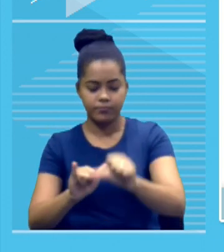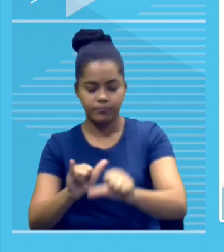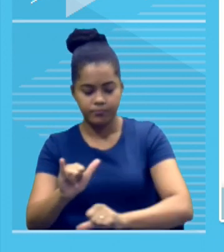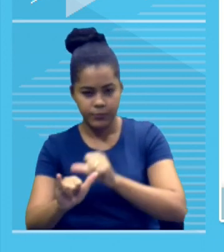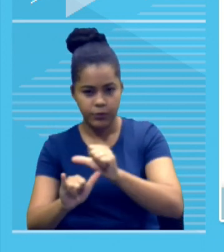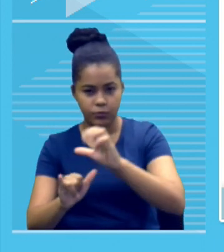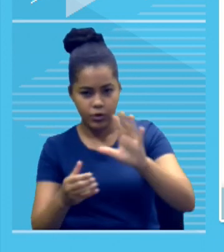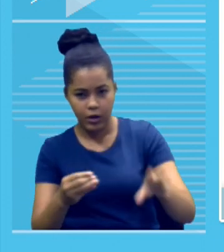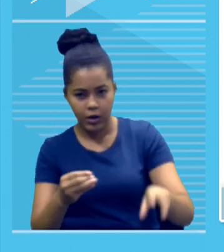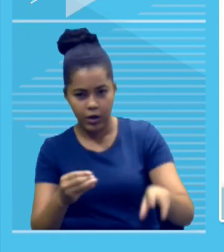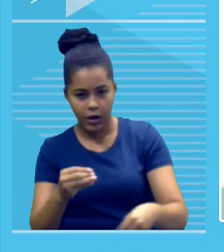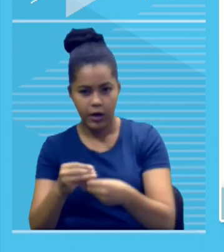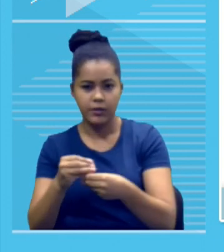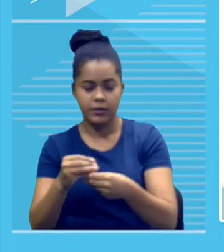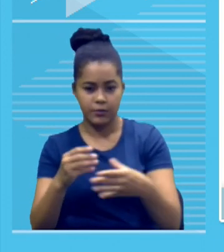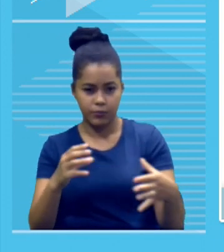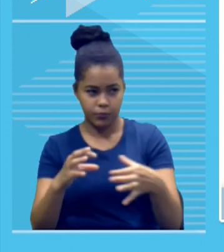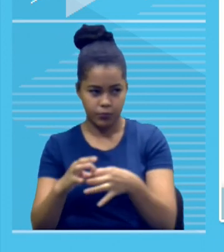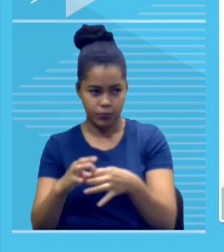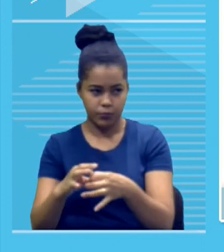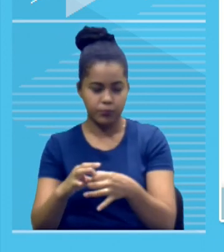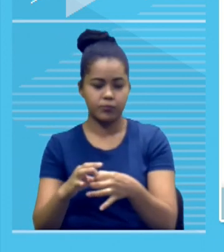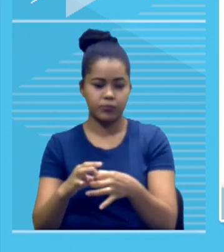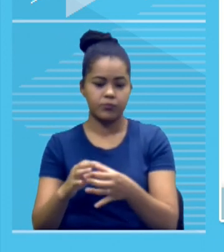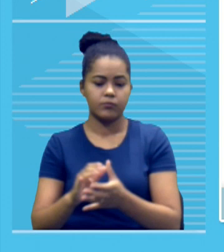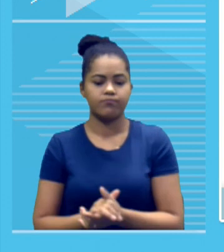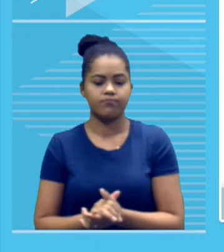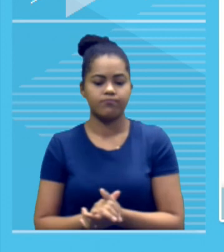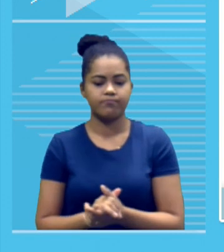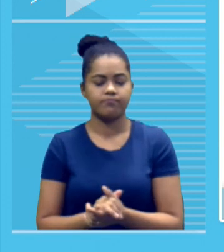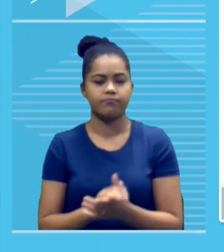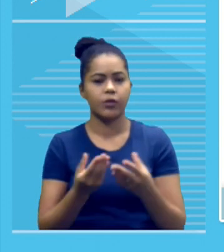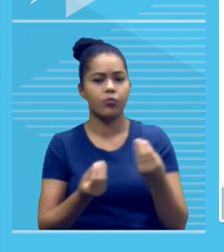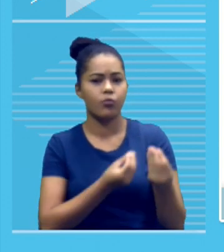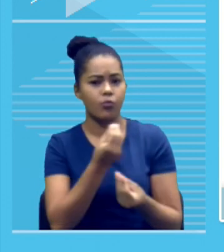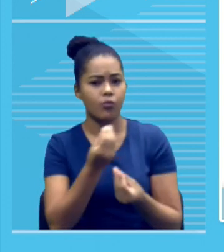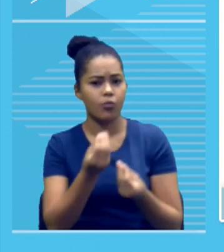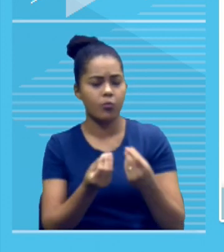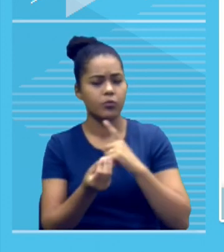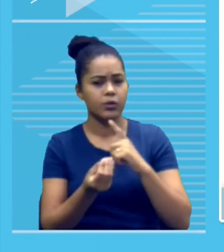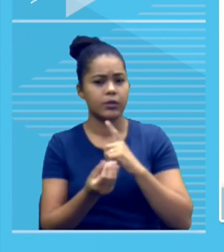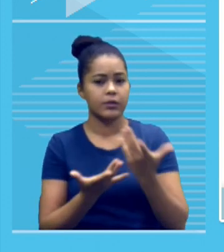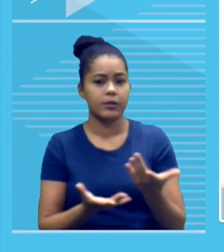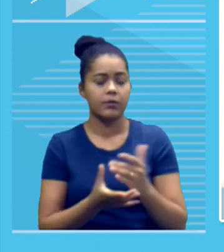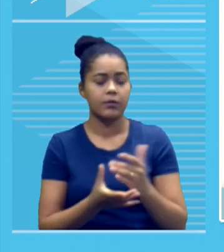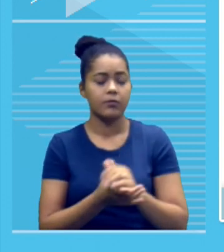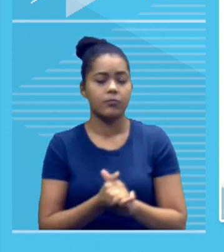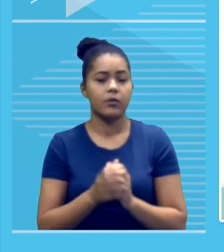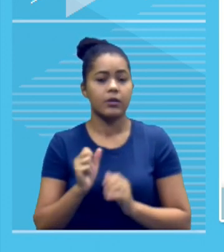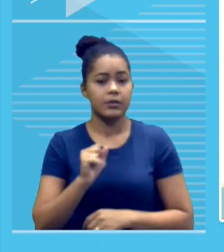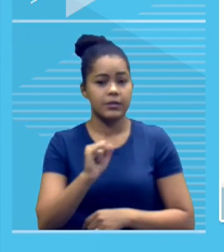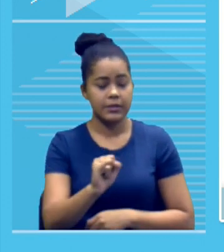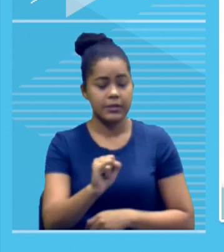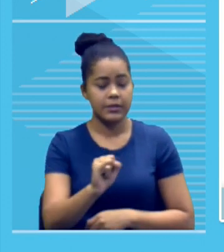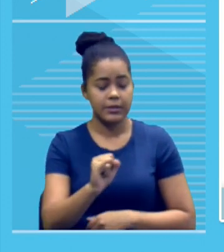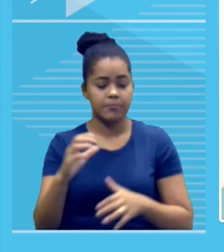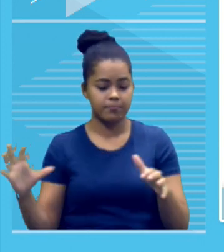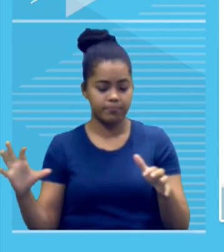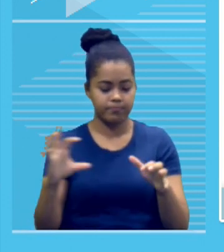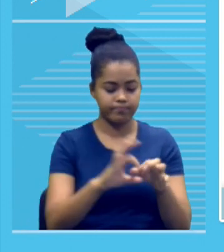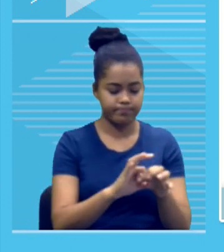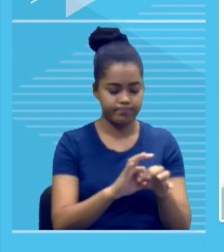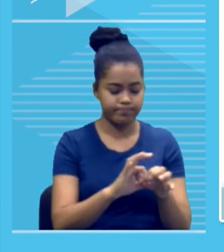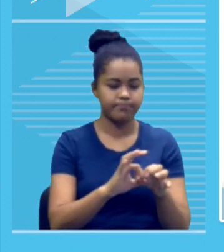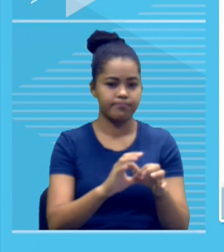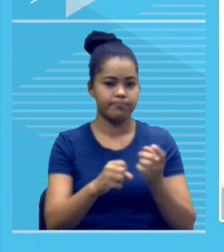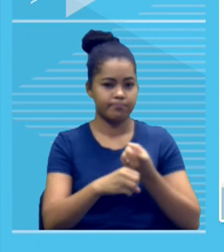adição, tá? A adição ocorre apenas entrada de ligantes. Entrada de ligantes, ó, são aquelas em que adicionamos